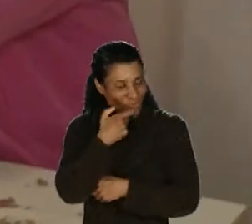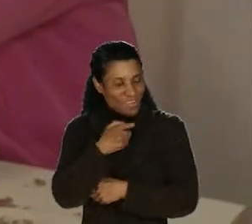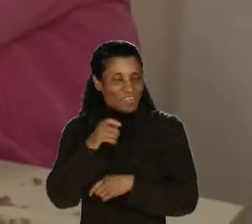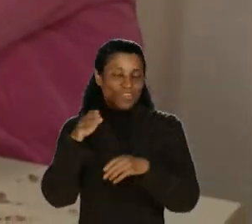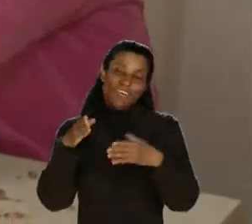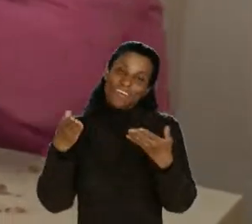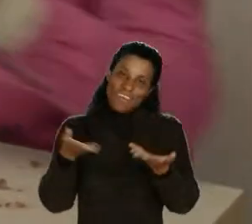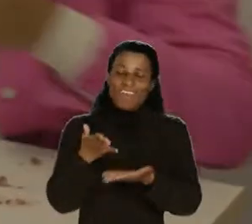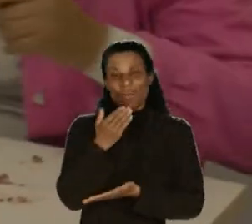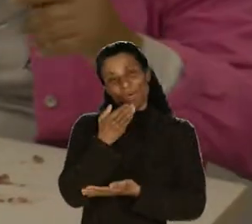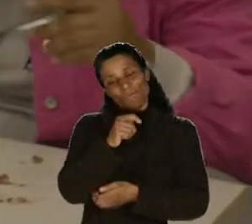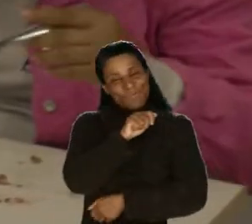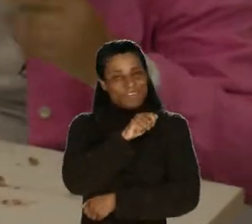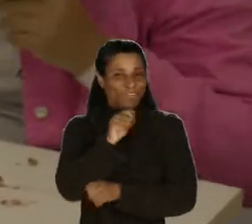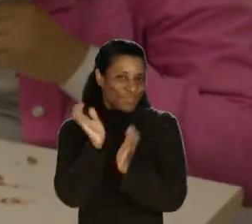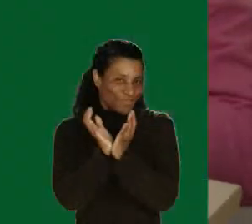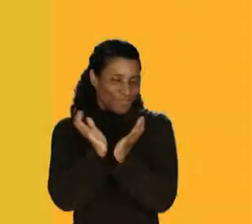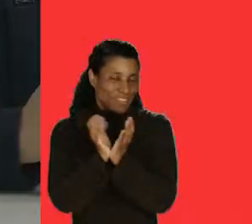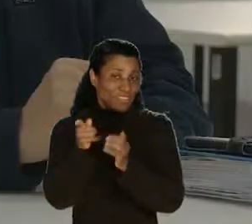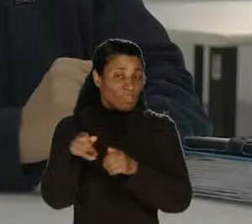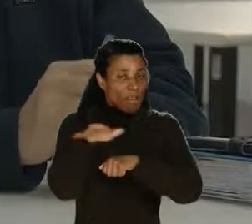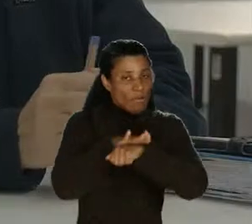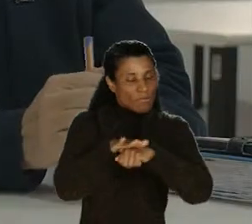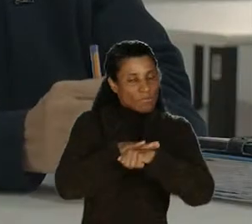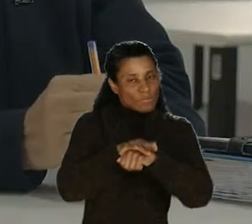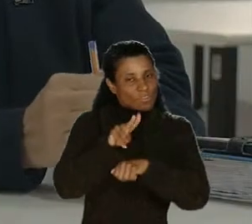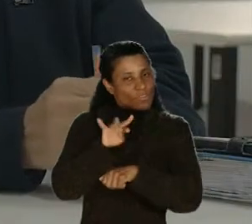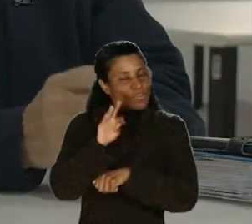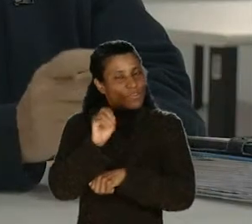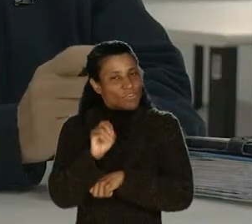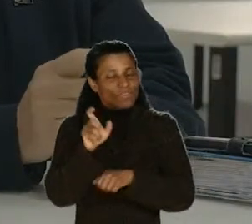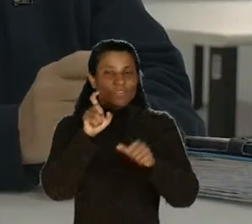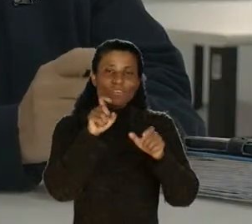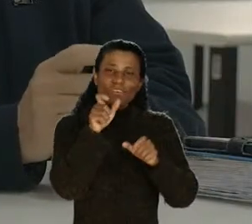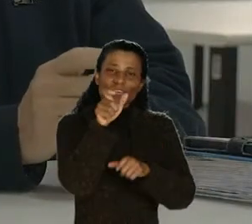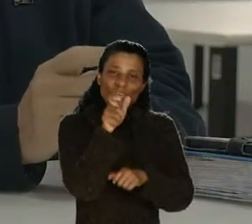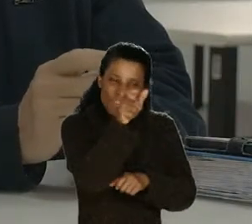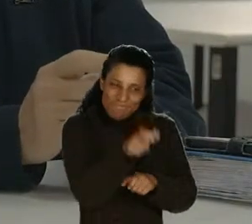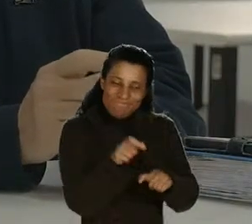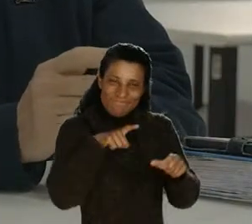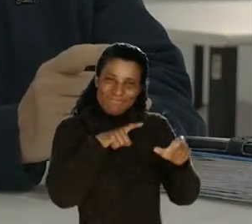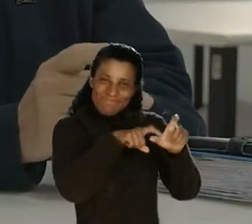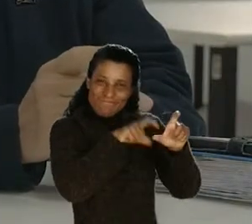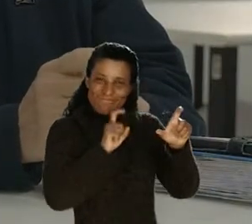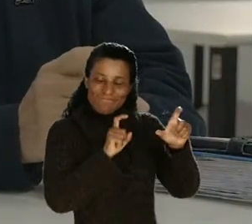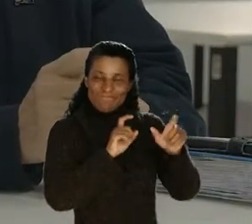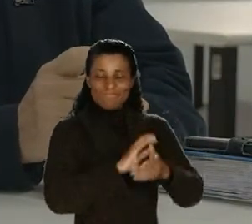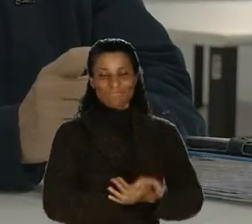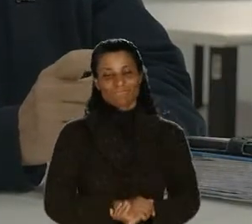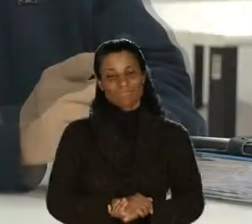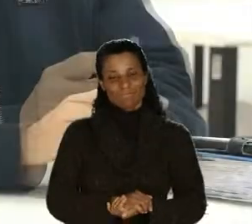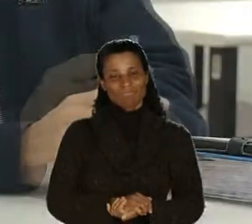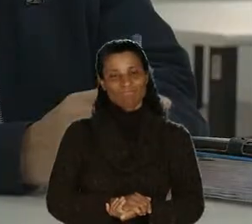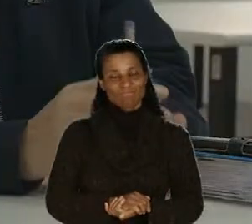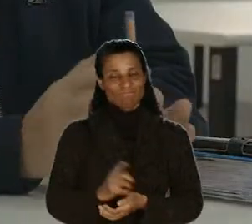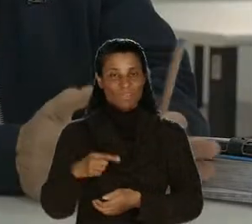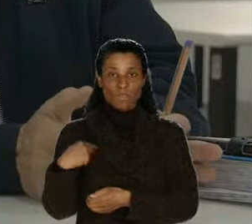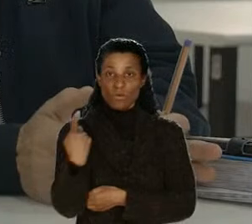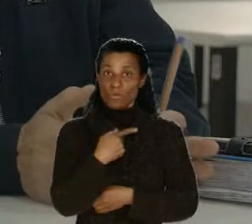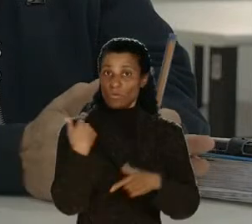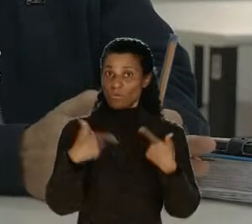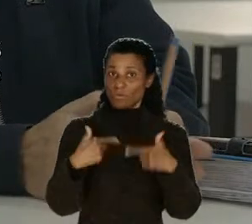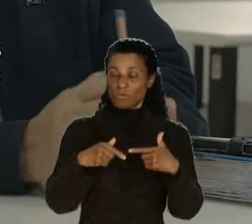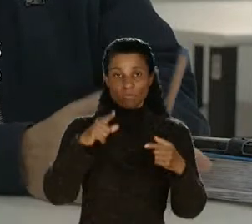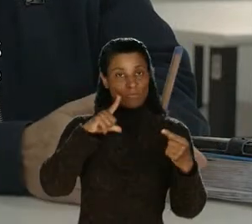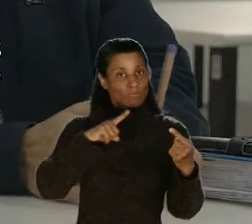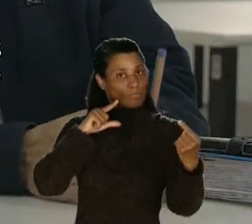dos colegas. Lá conversamos com Vitor Castilhos sobre a autonomia demonstrada pelo nosso amigo. O